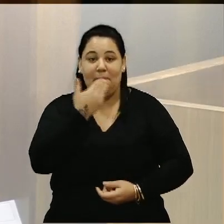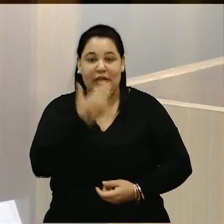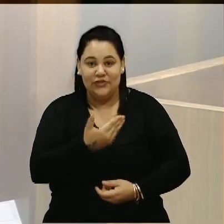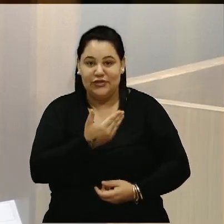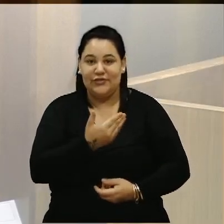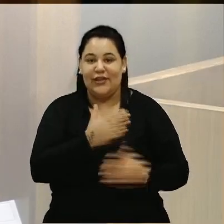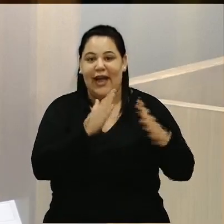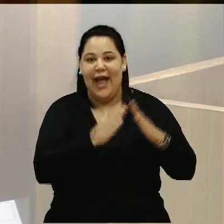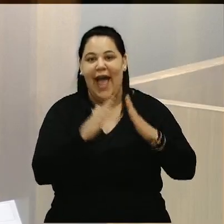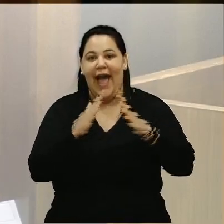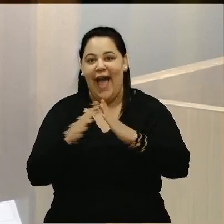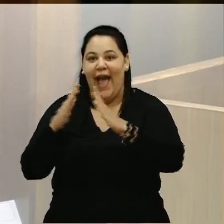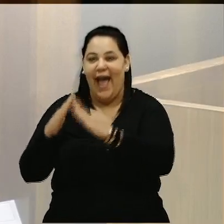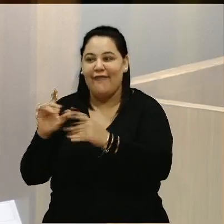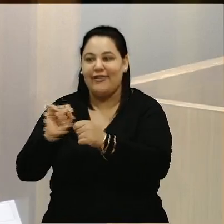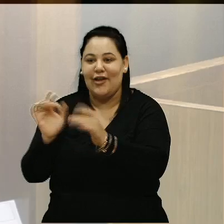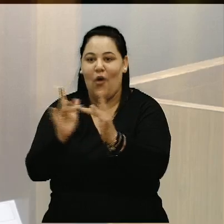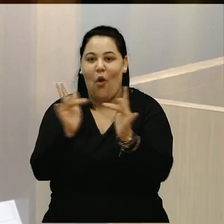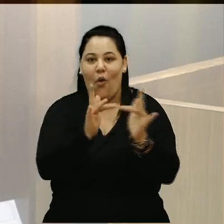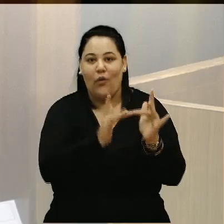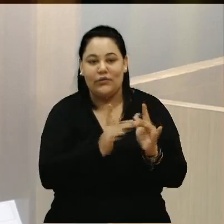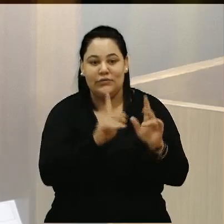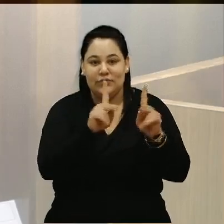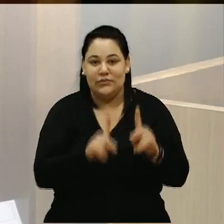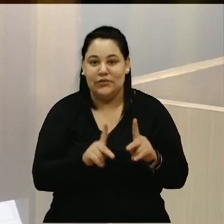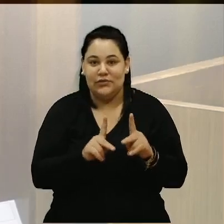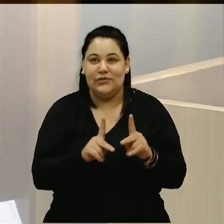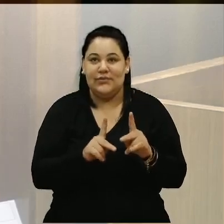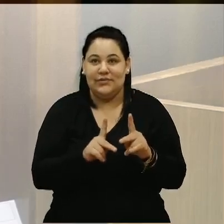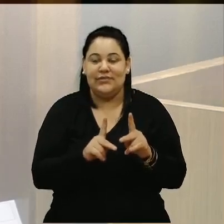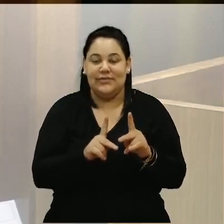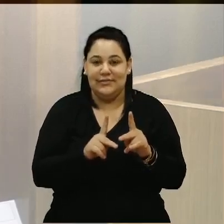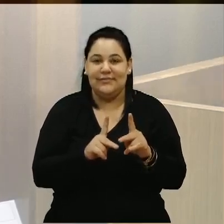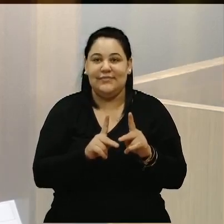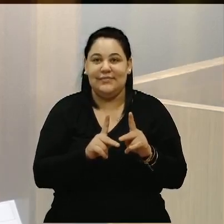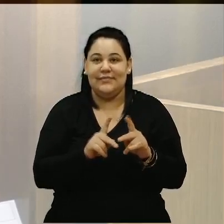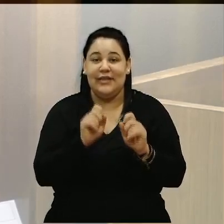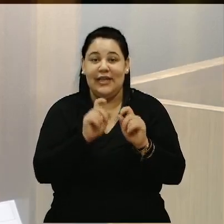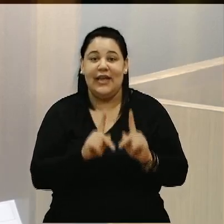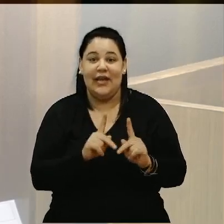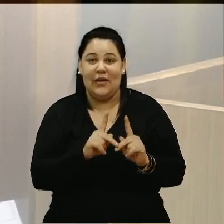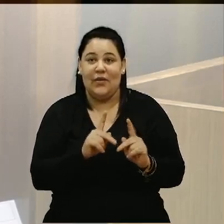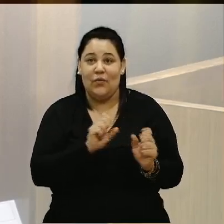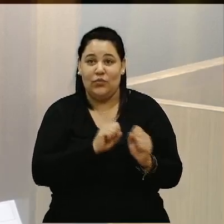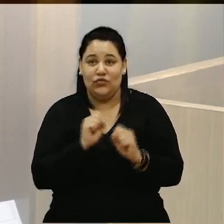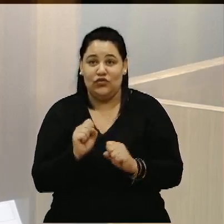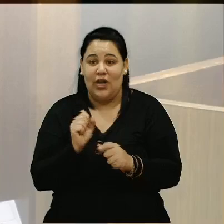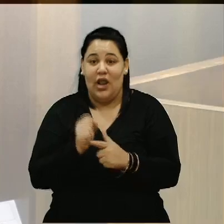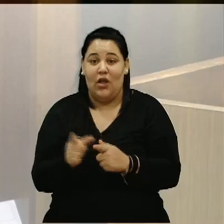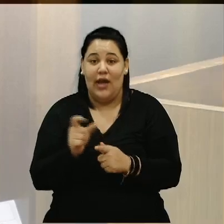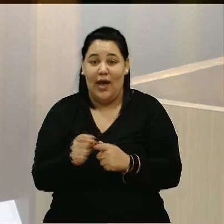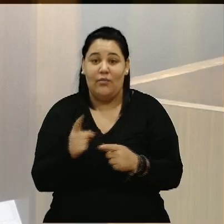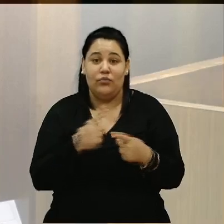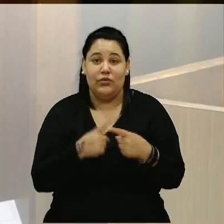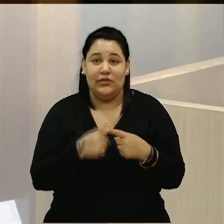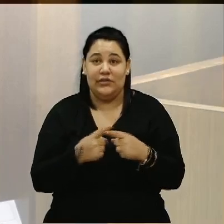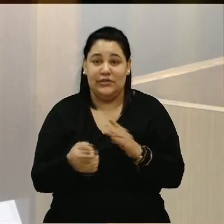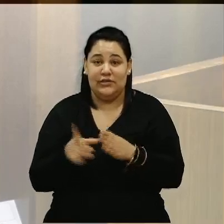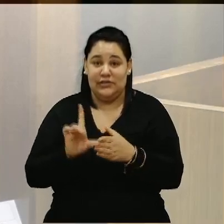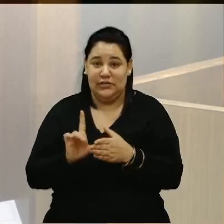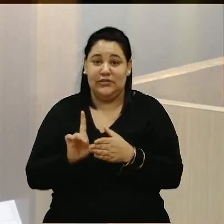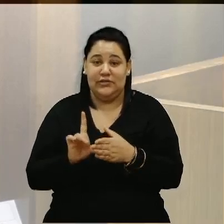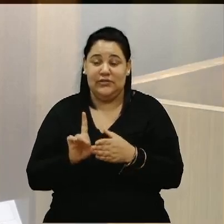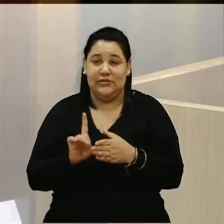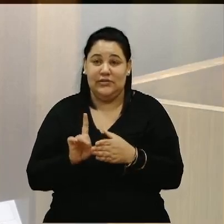de falar com as pessoas, com os proprietários, para ver quem poderia alugar, porque na época a intenção era alugar uma casa, né,